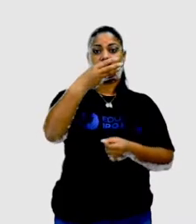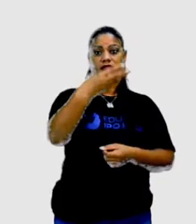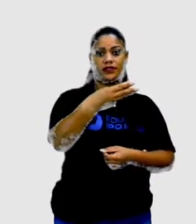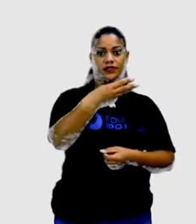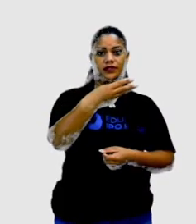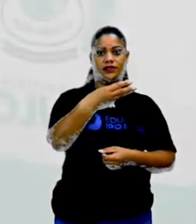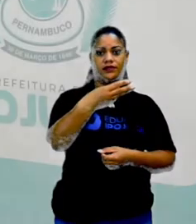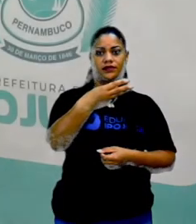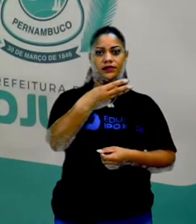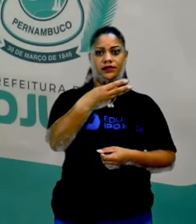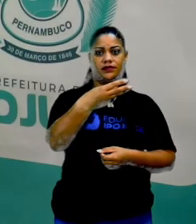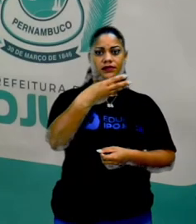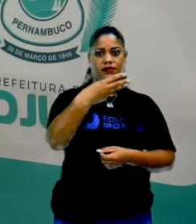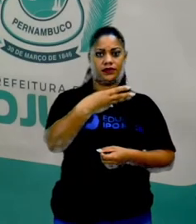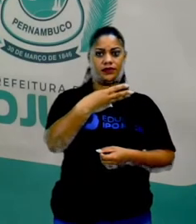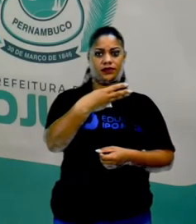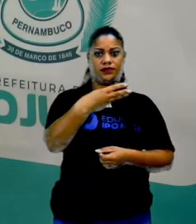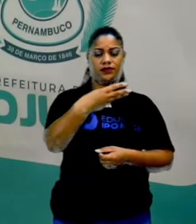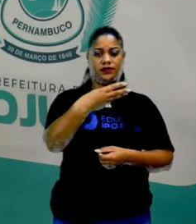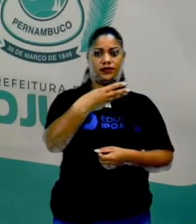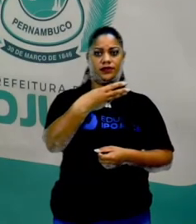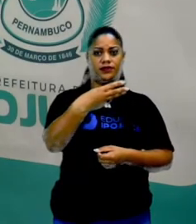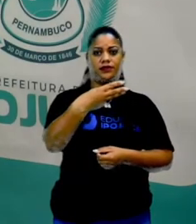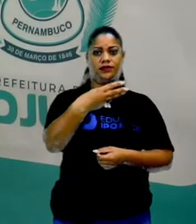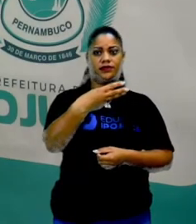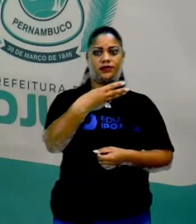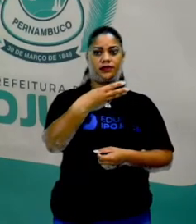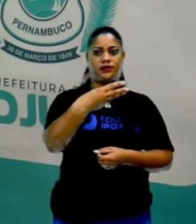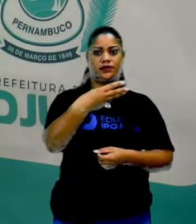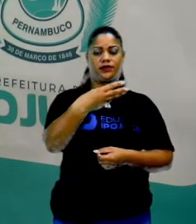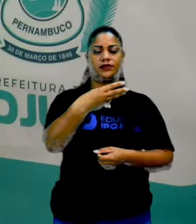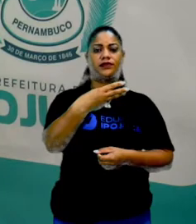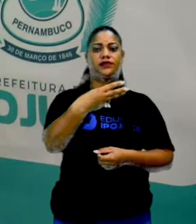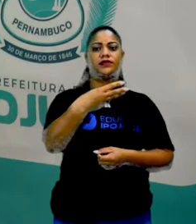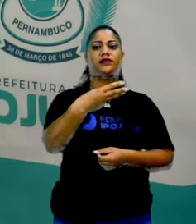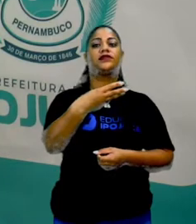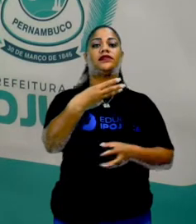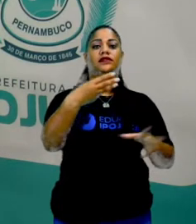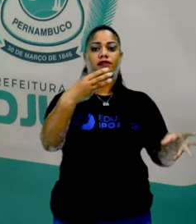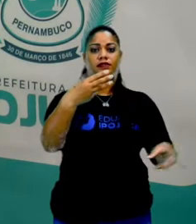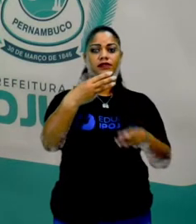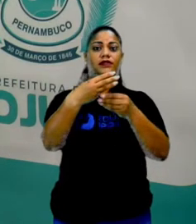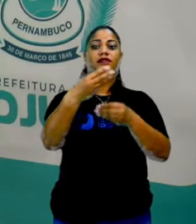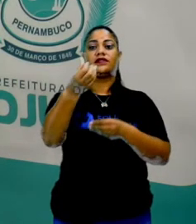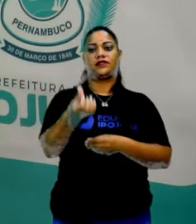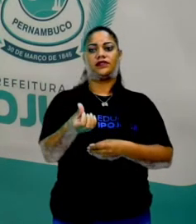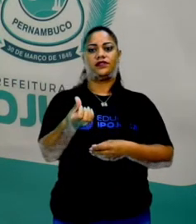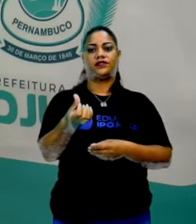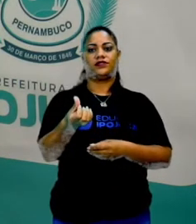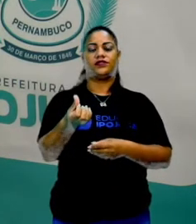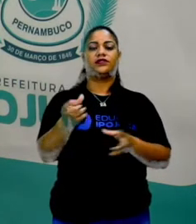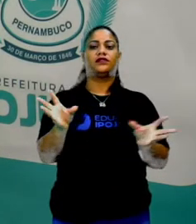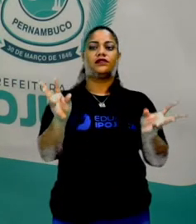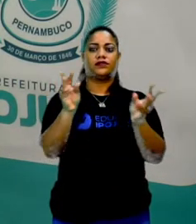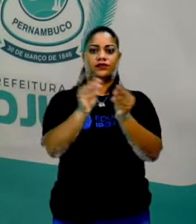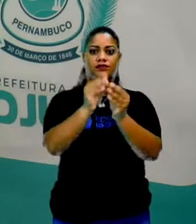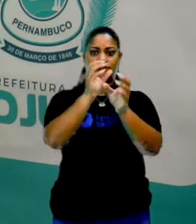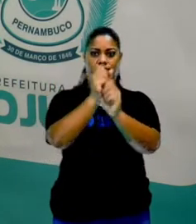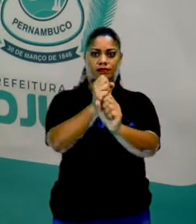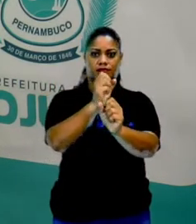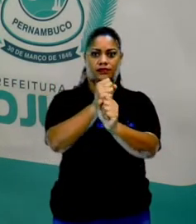3. O algarismo 3 nas dezenas e por 6 nas unidades. Quando nós